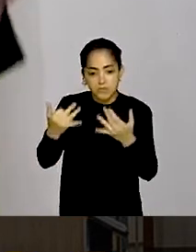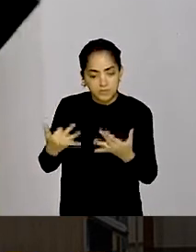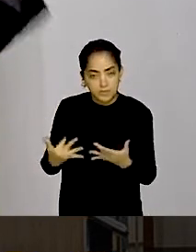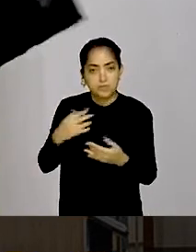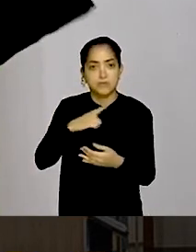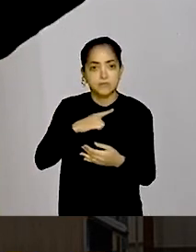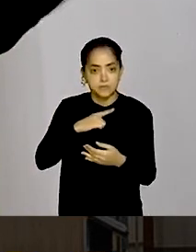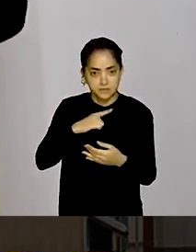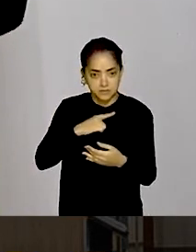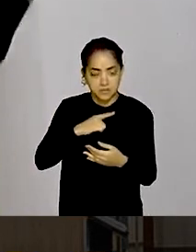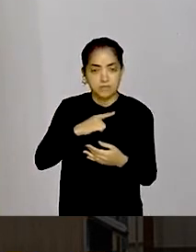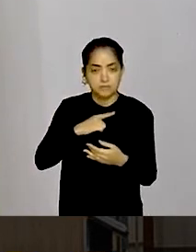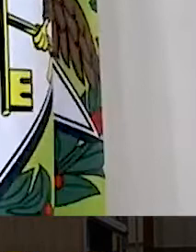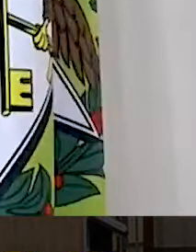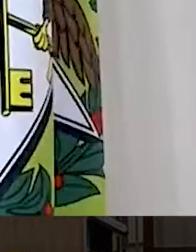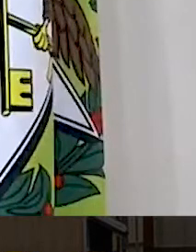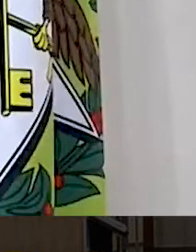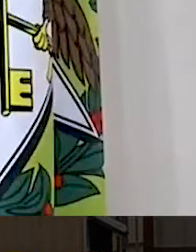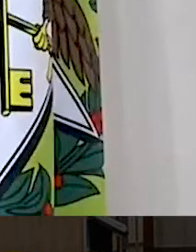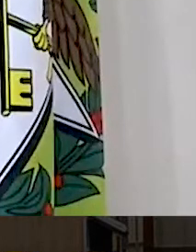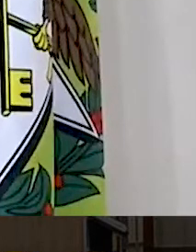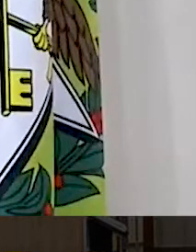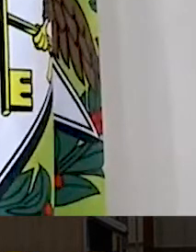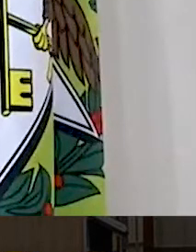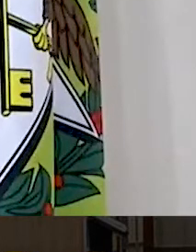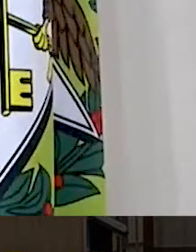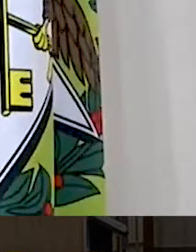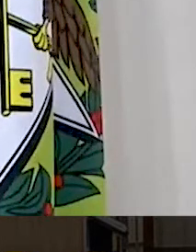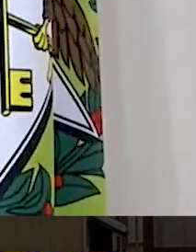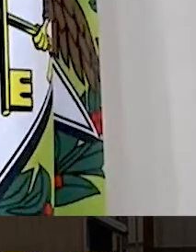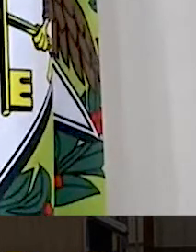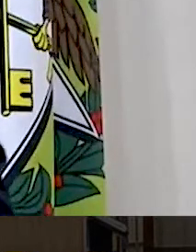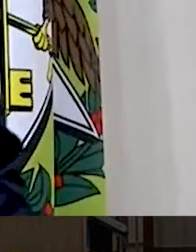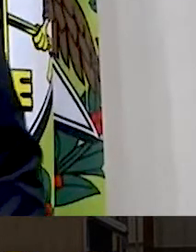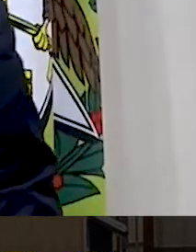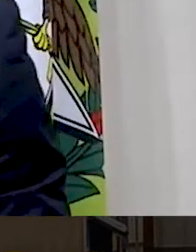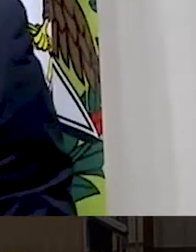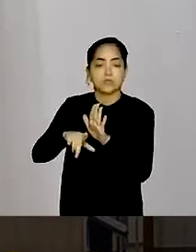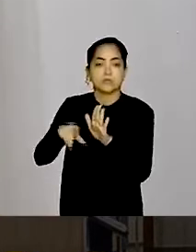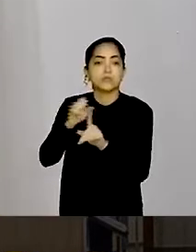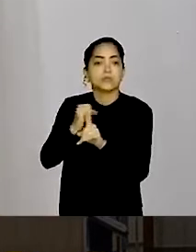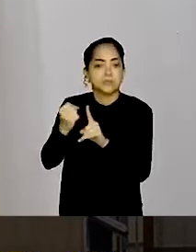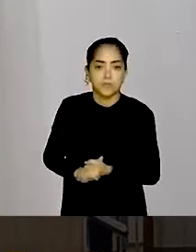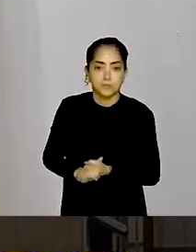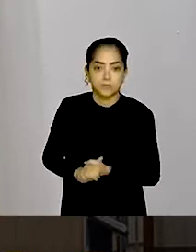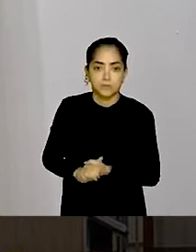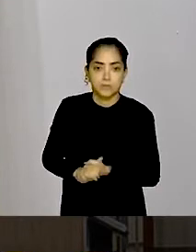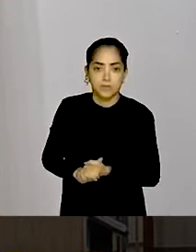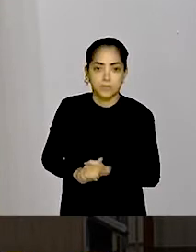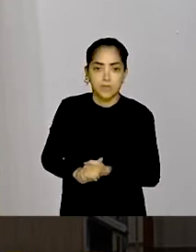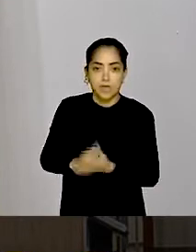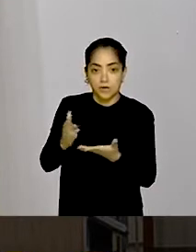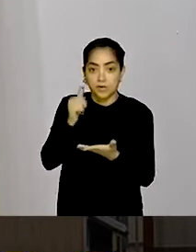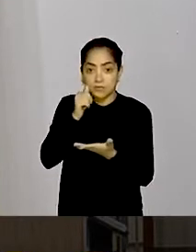para, inclusive, por causa disso, ter um mandado de busca e apreensão também dentro do projeto social. Agora, essa mulher,